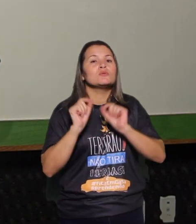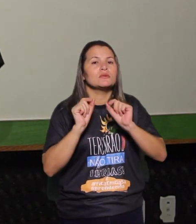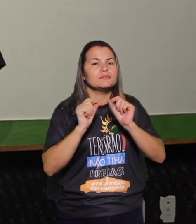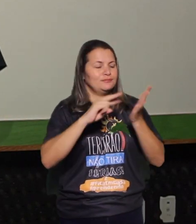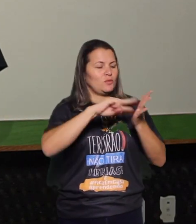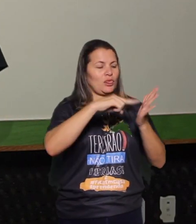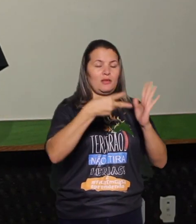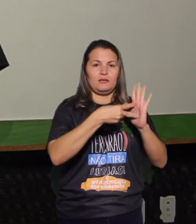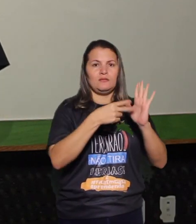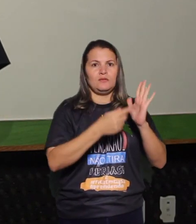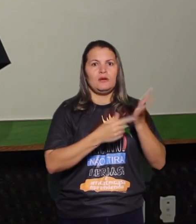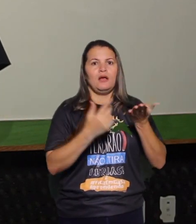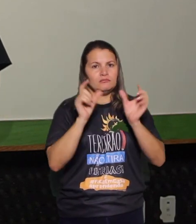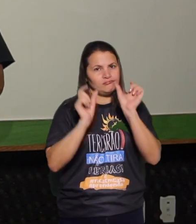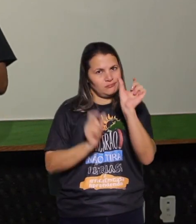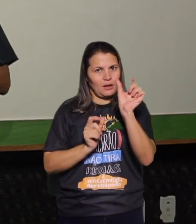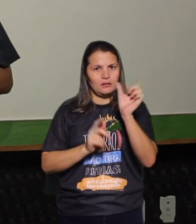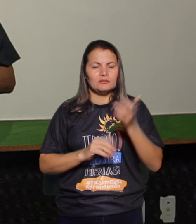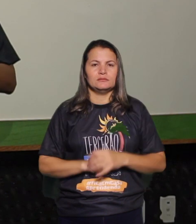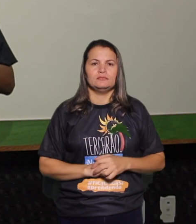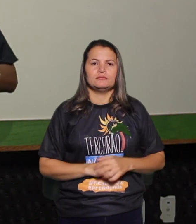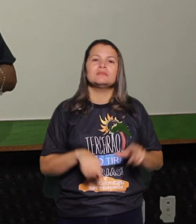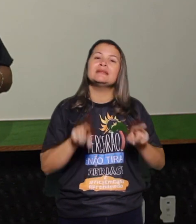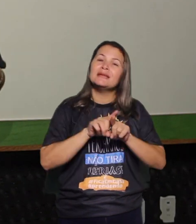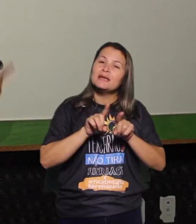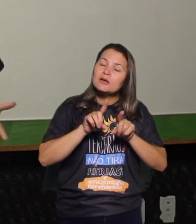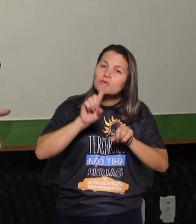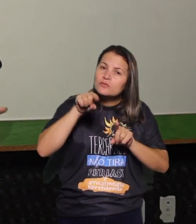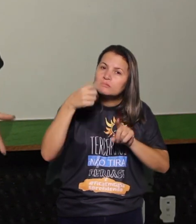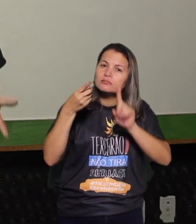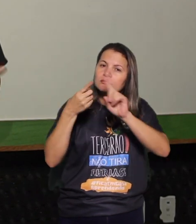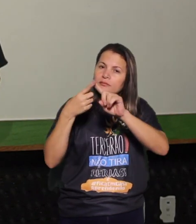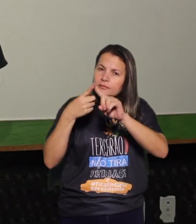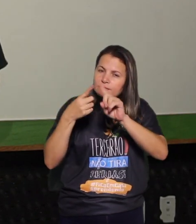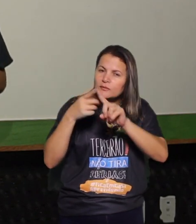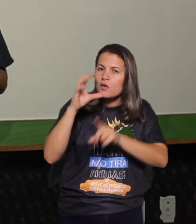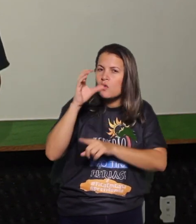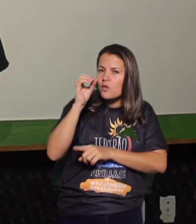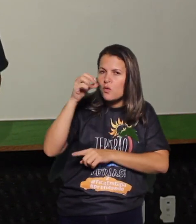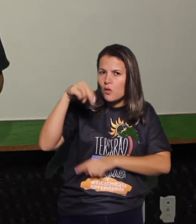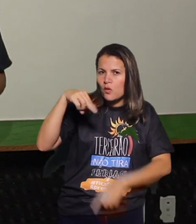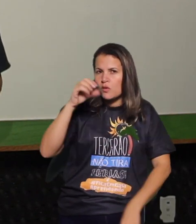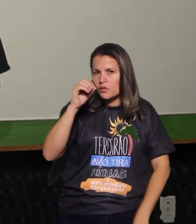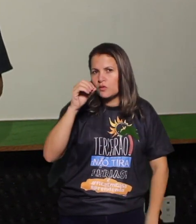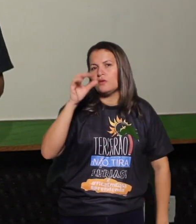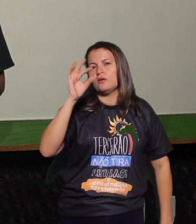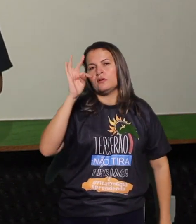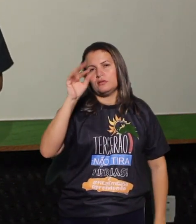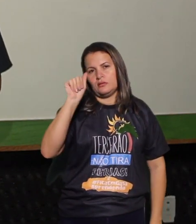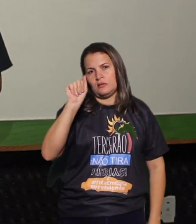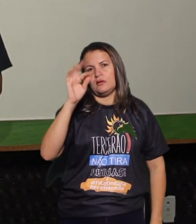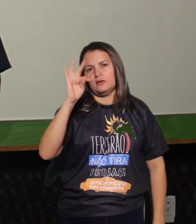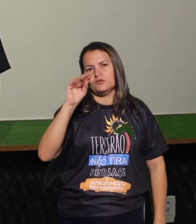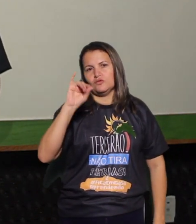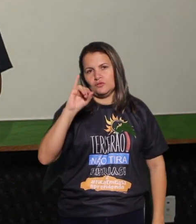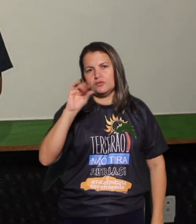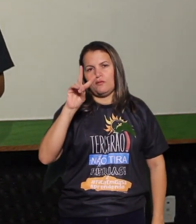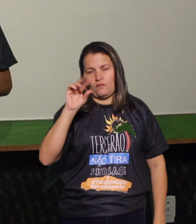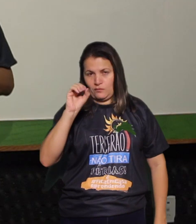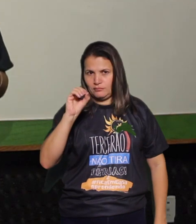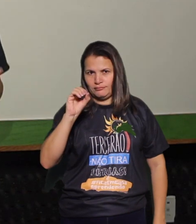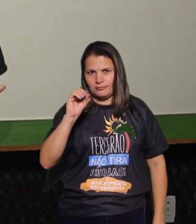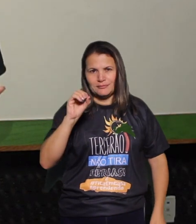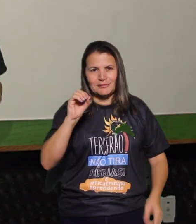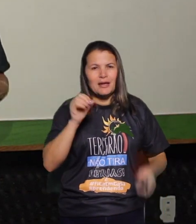significado das palavras. E o sentido conotativo é a mesma coisa que sentido figurado. A